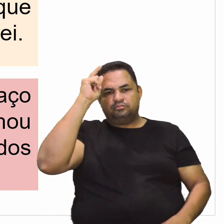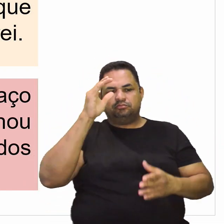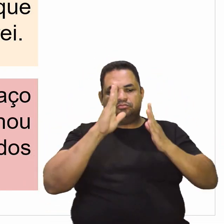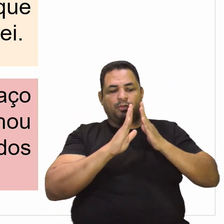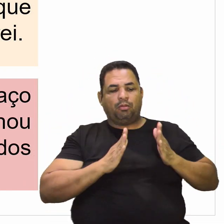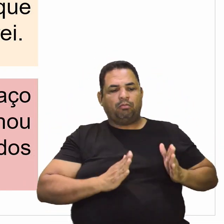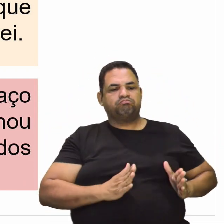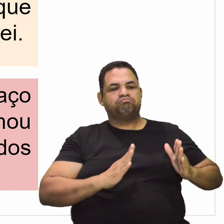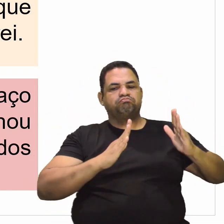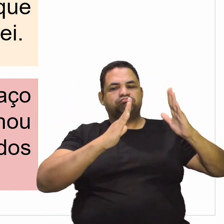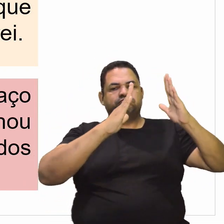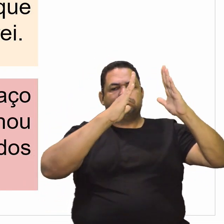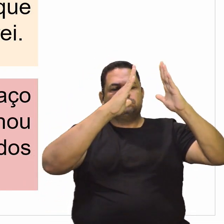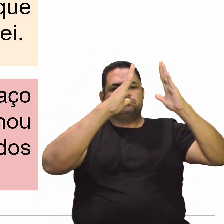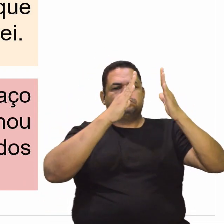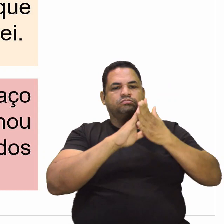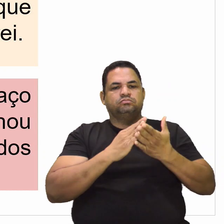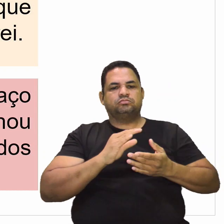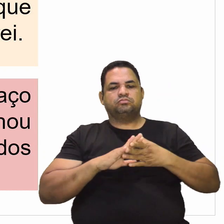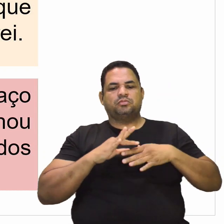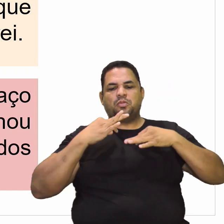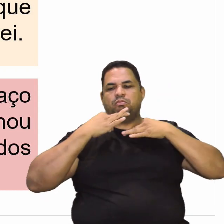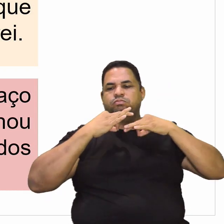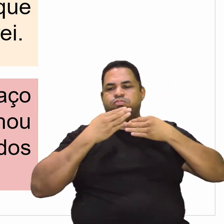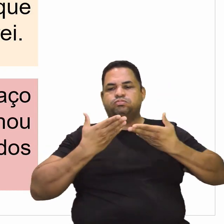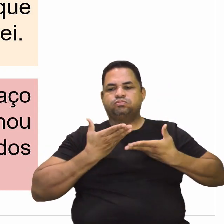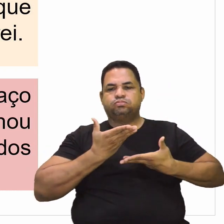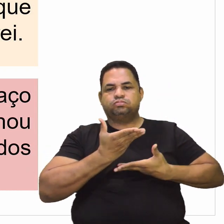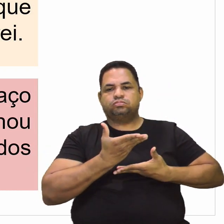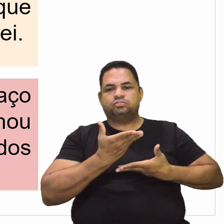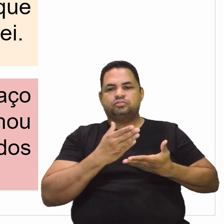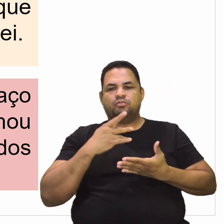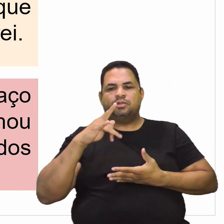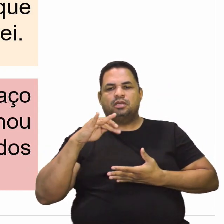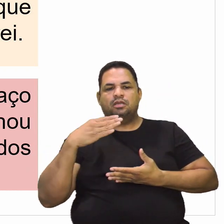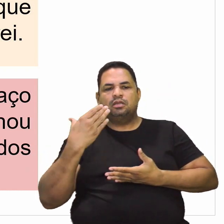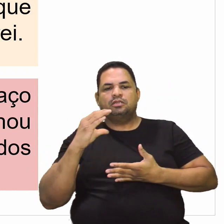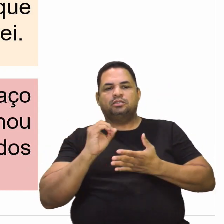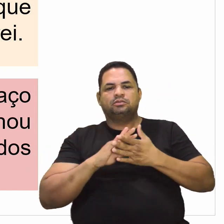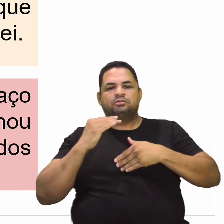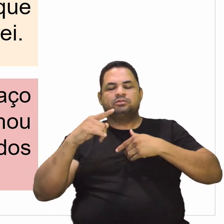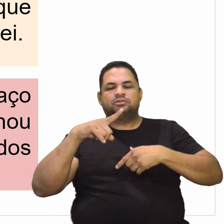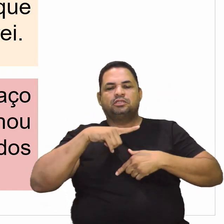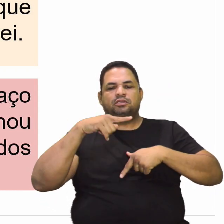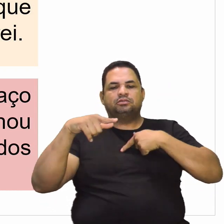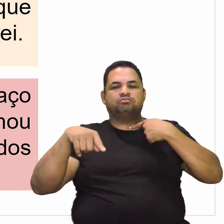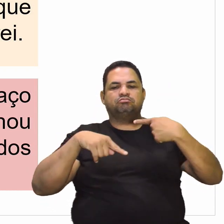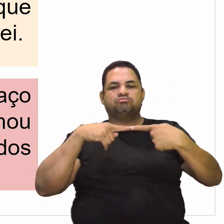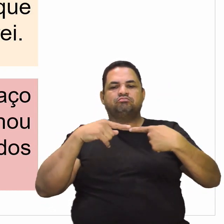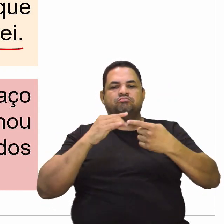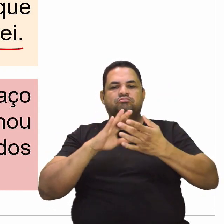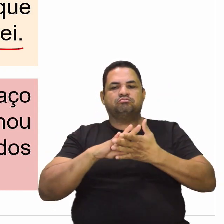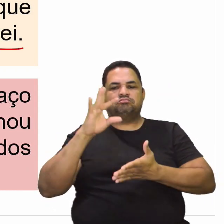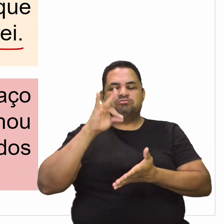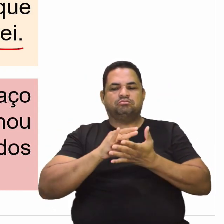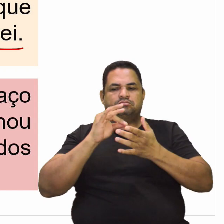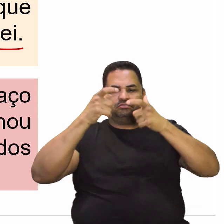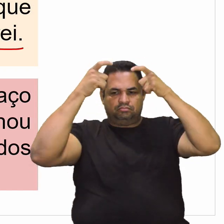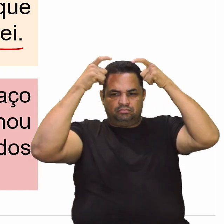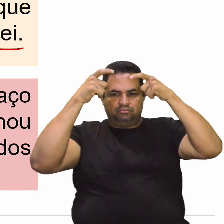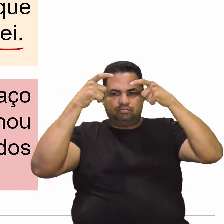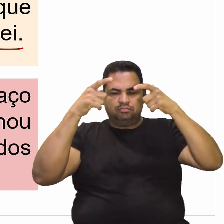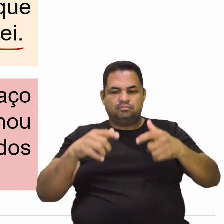palácio, ou o mordomo do paço, que desempenhava o papel de verdadeiro